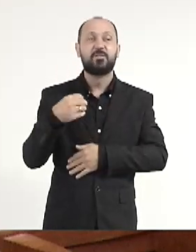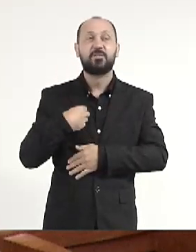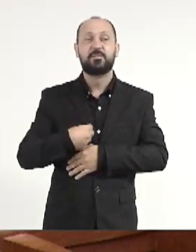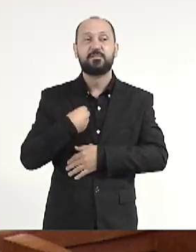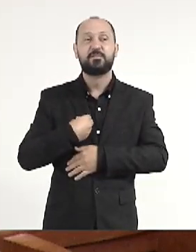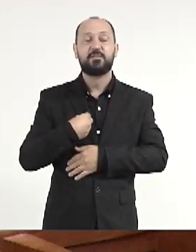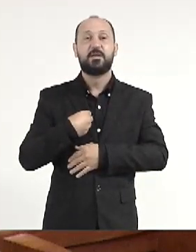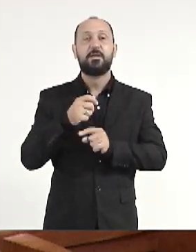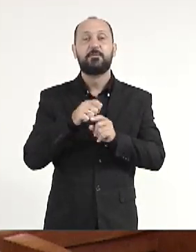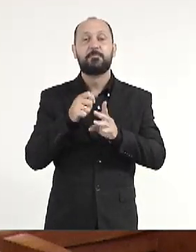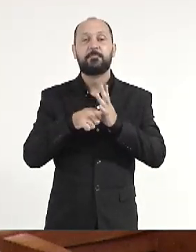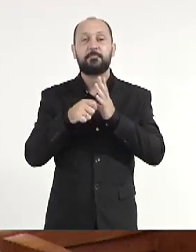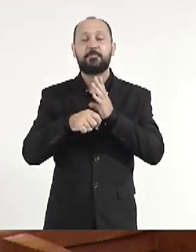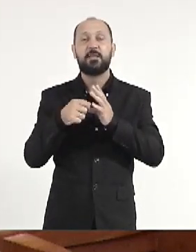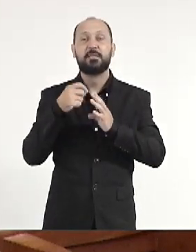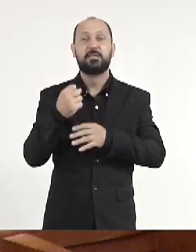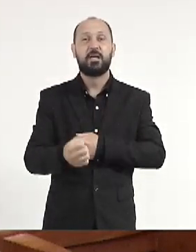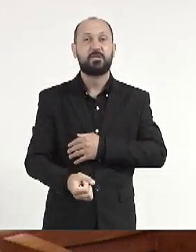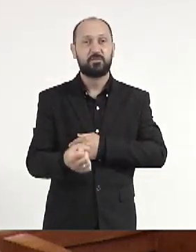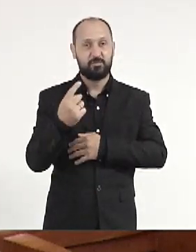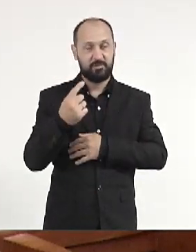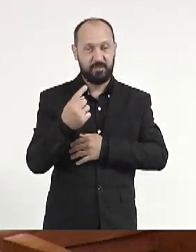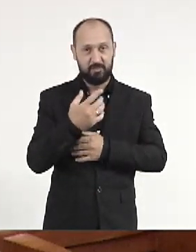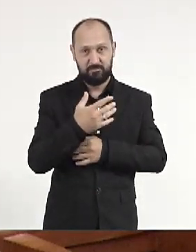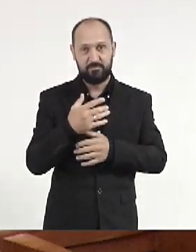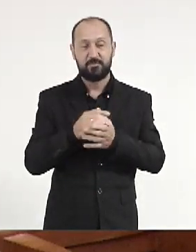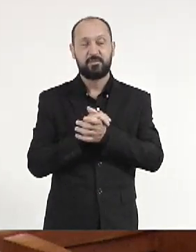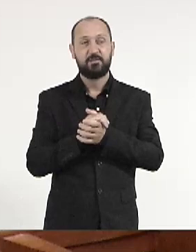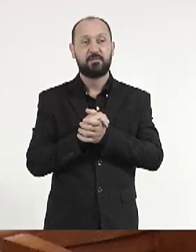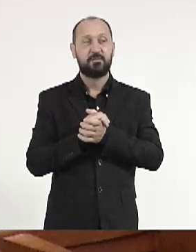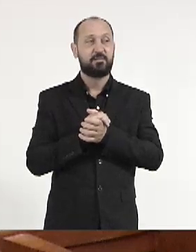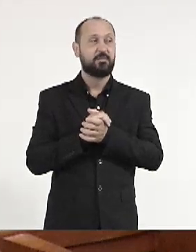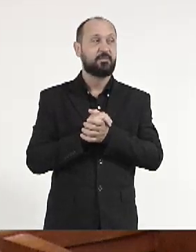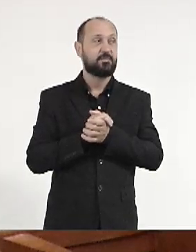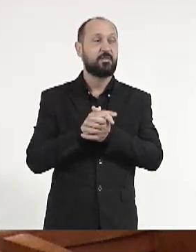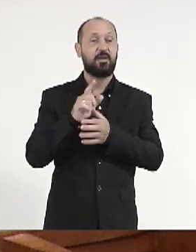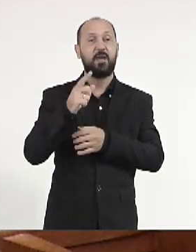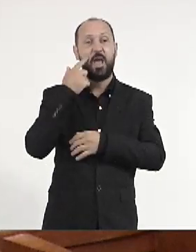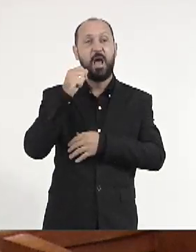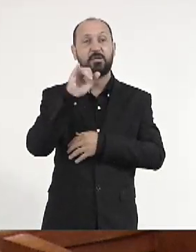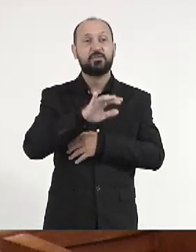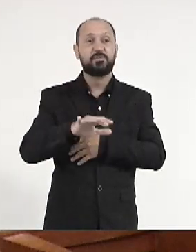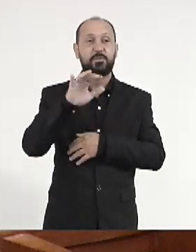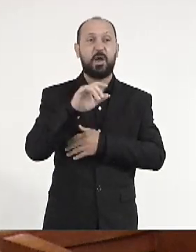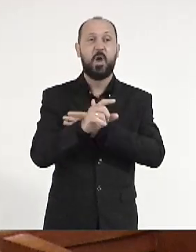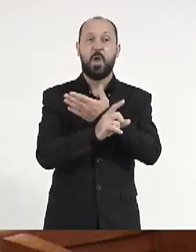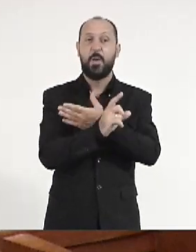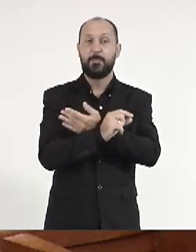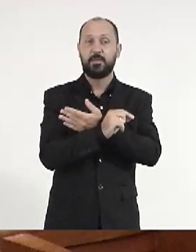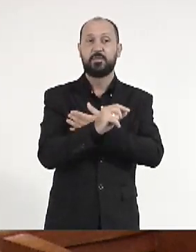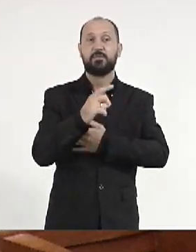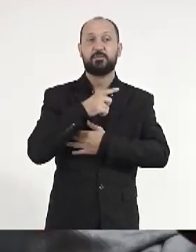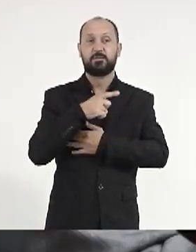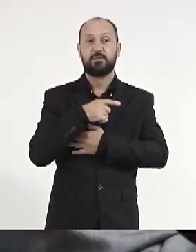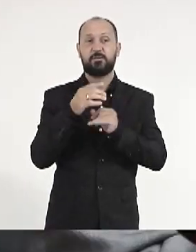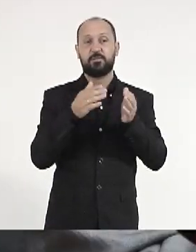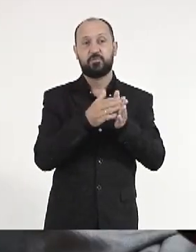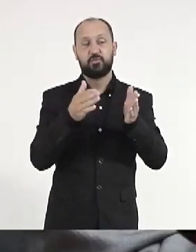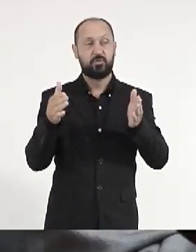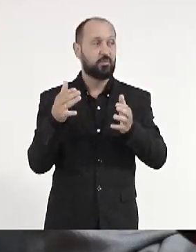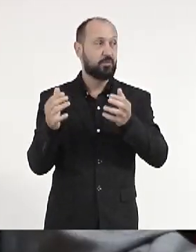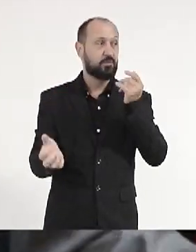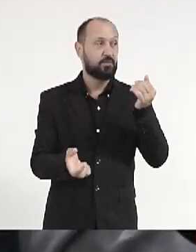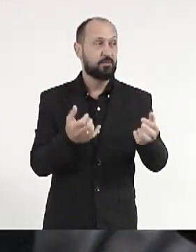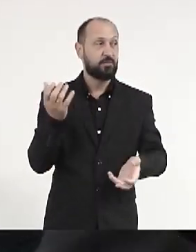passaram meses depois assustadas por aquele evento. Então, essas são as imagens que o Pantanal teve durante esse período do